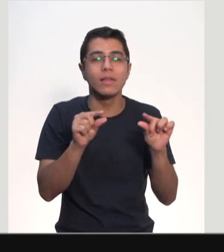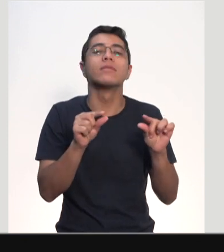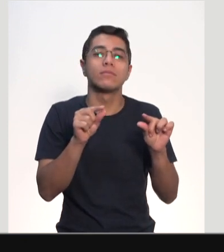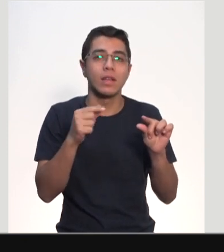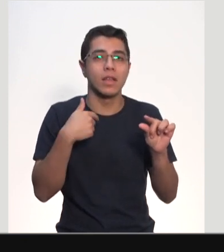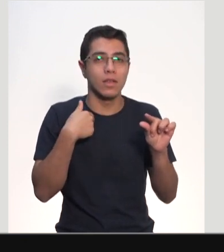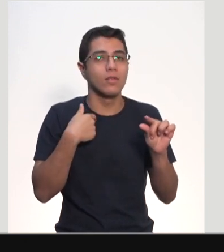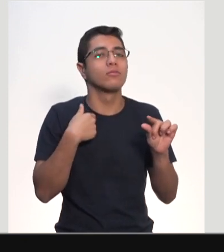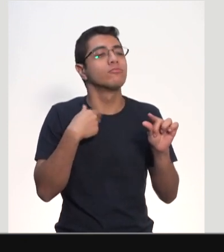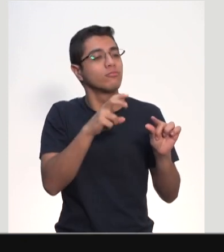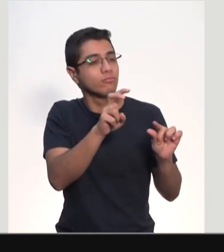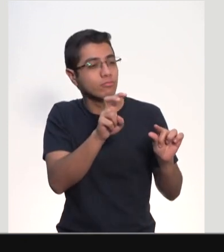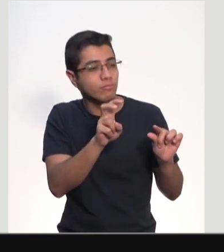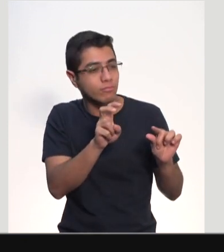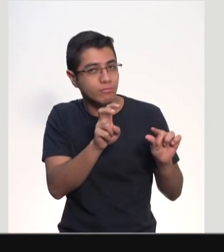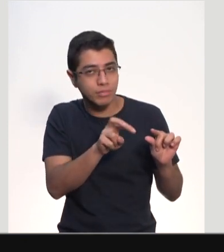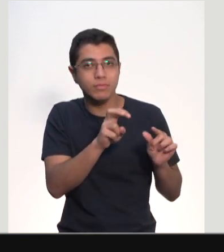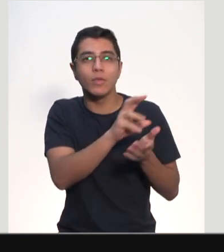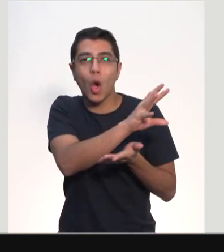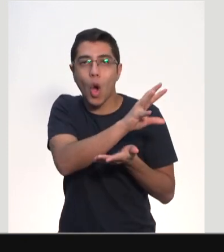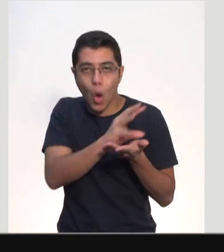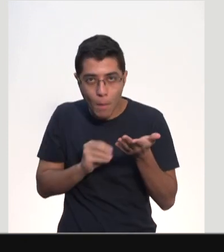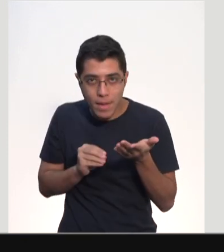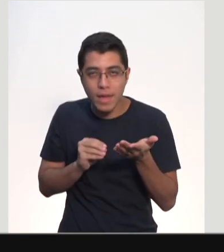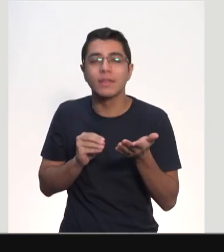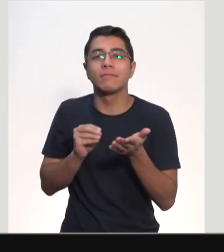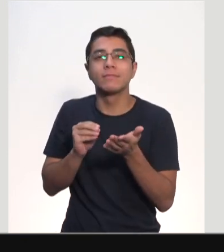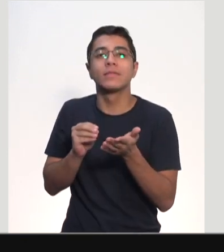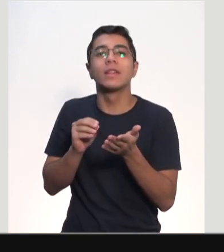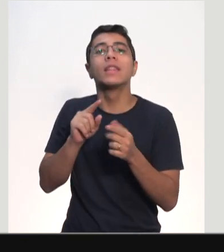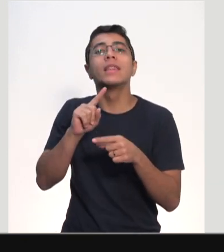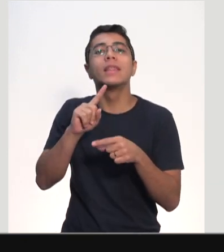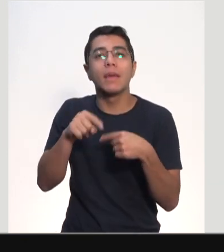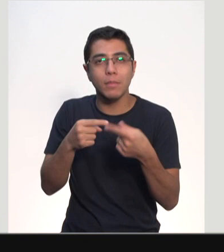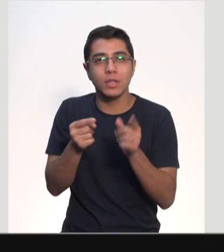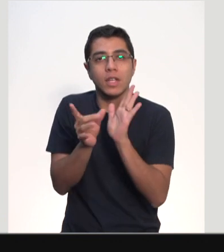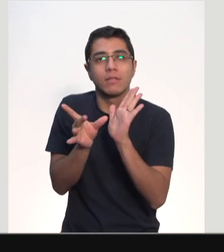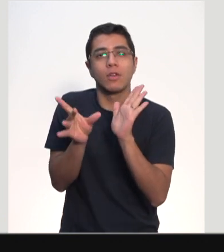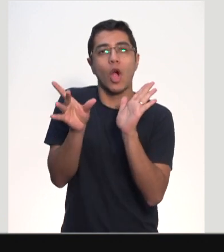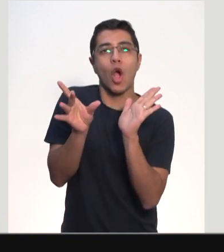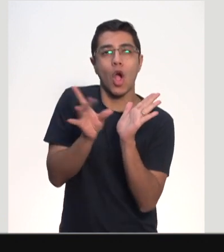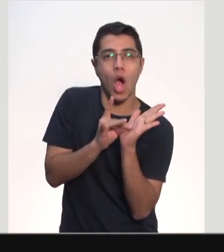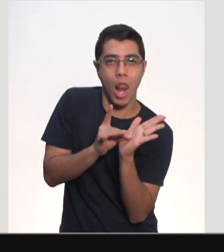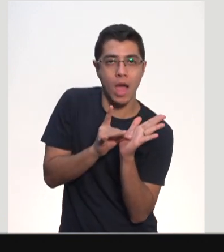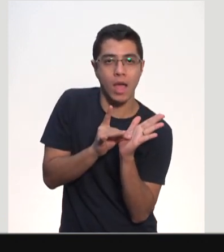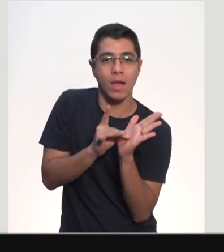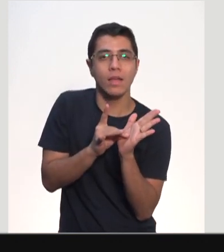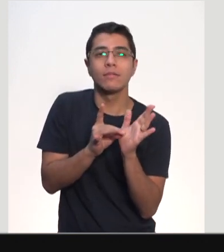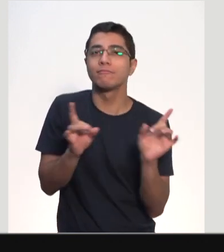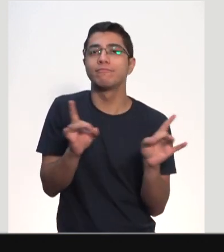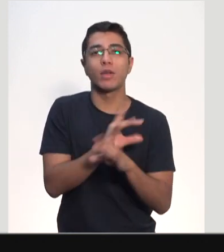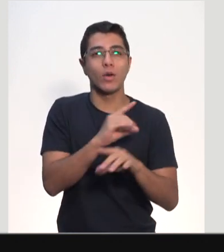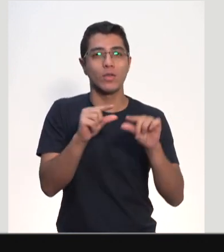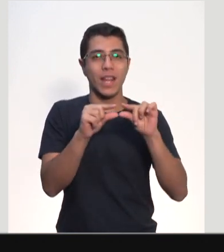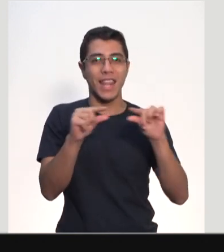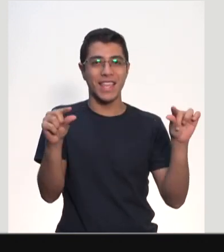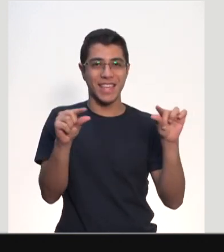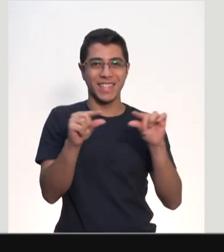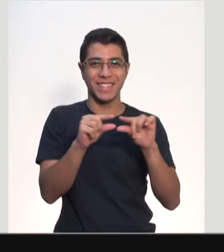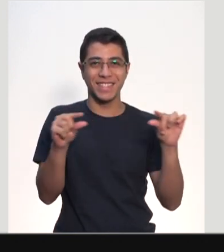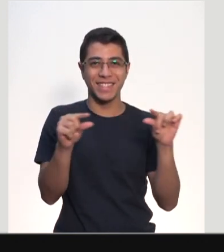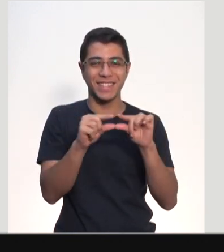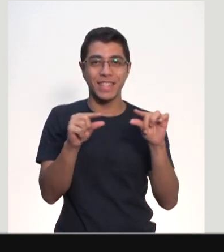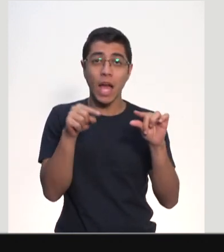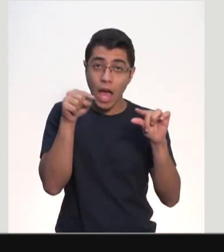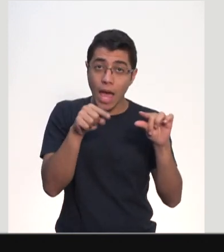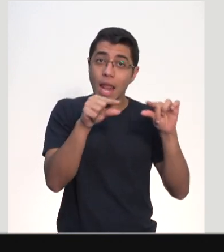botão direito, vou clicar em colar e ele gerou esse link aqui. Com esse link é só você